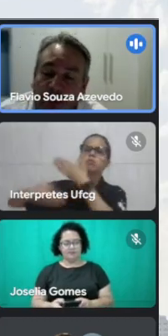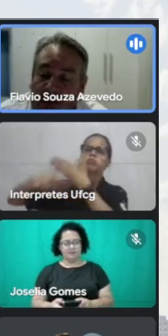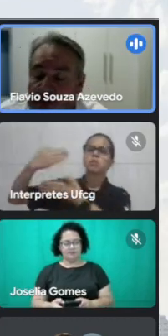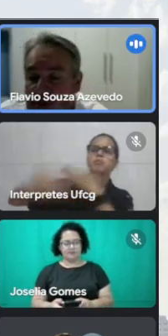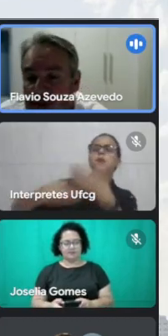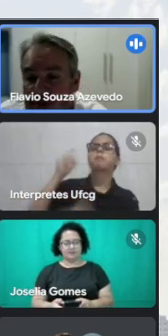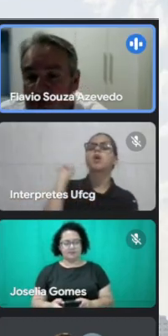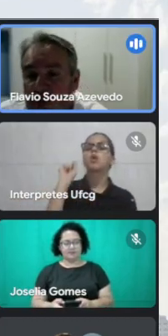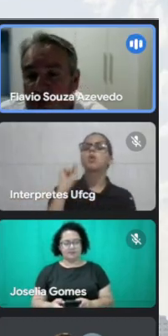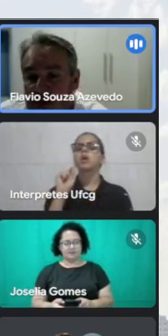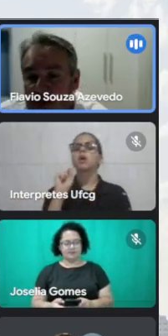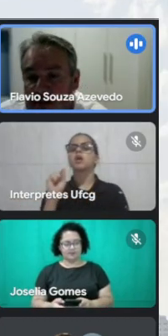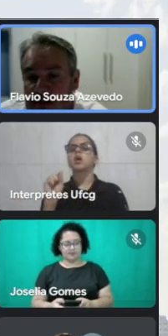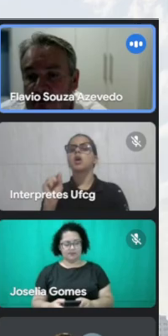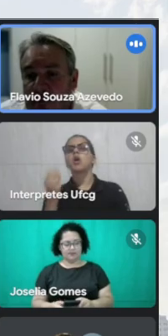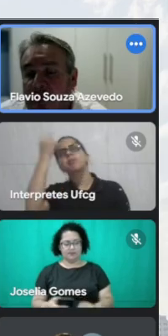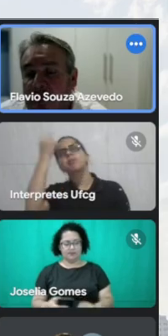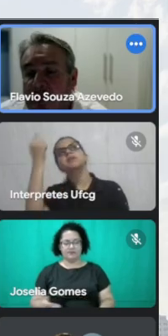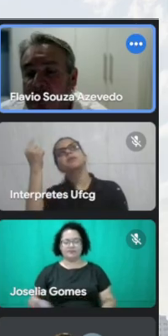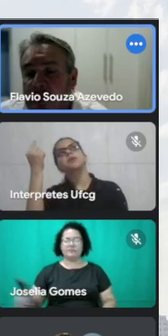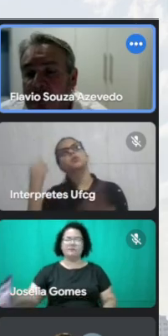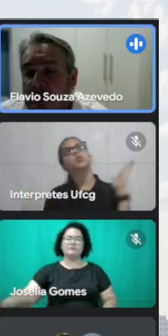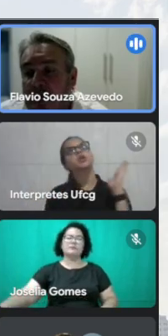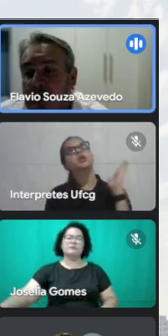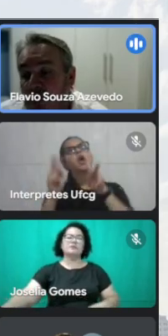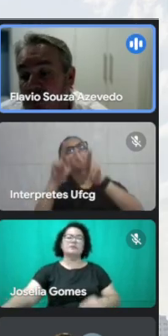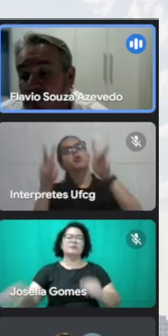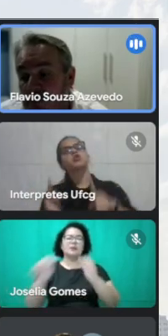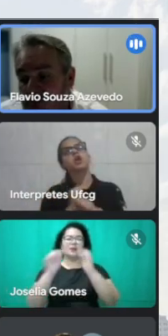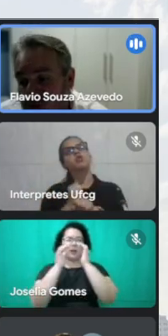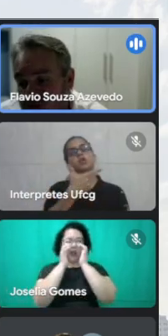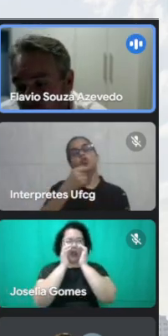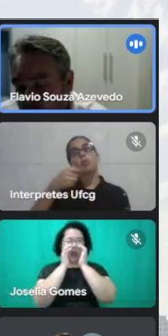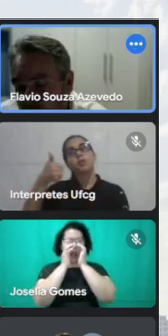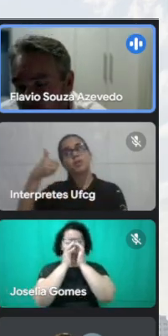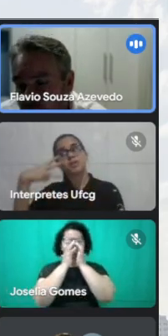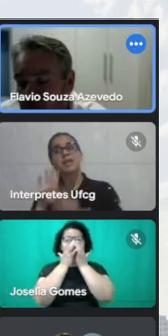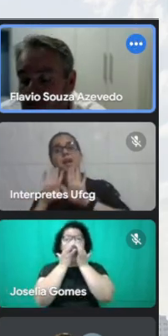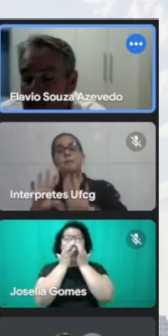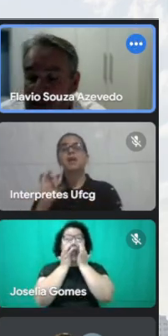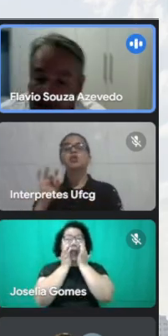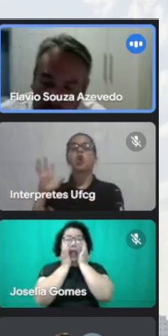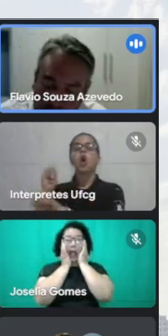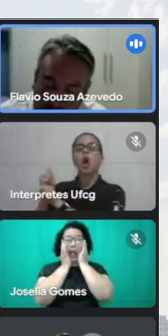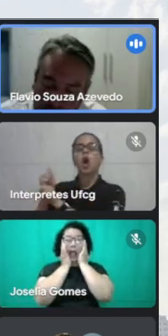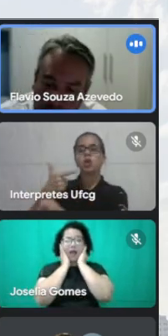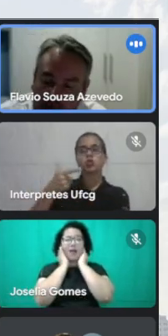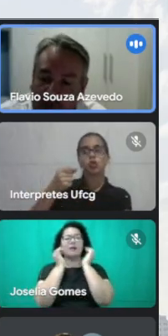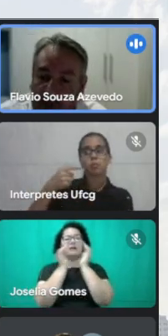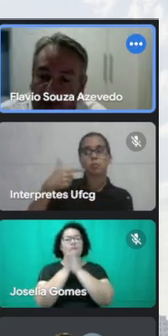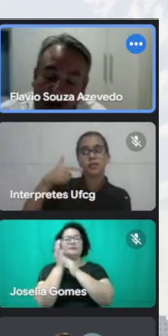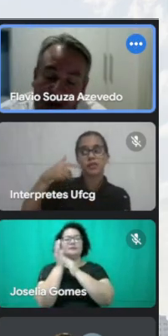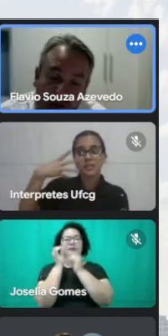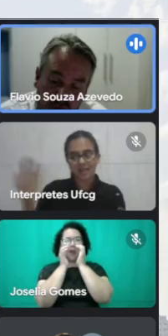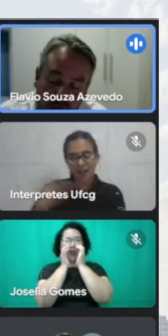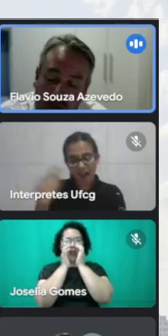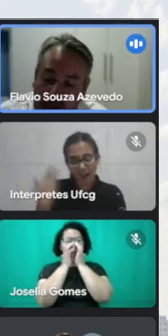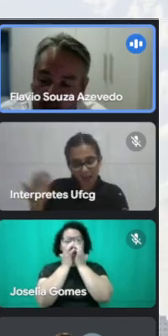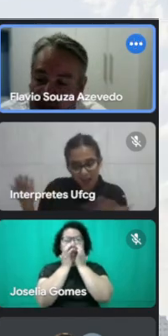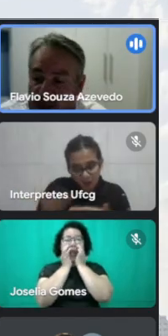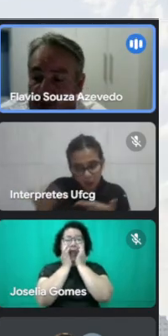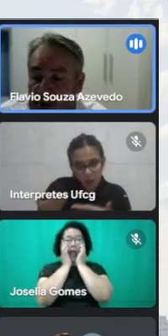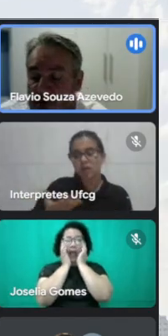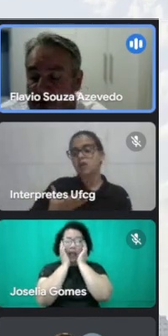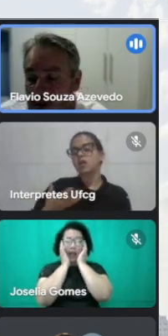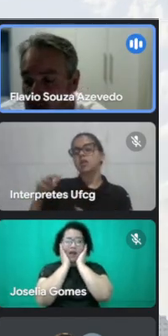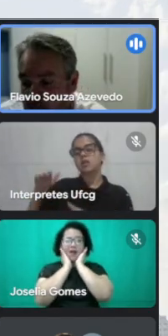fazer esse projeto em 2013. E só em 2024, em setembro agora, eu estive lá em junho,